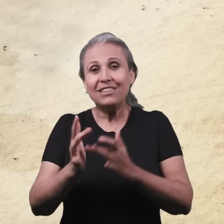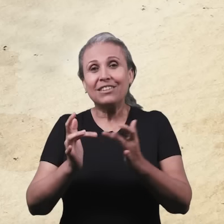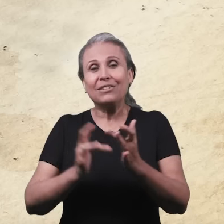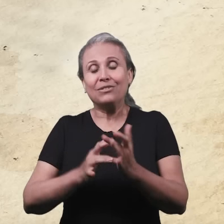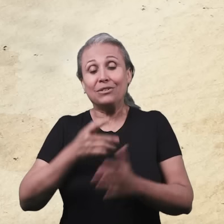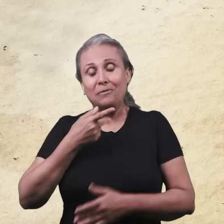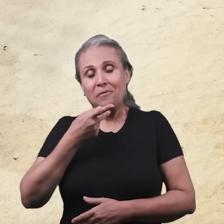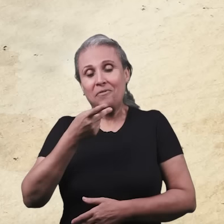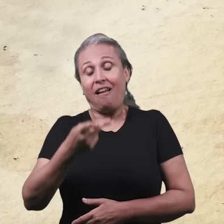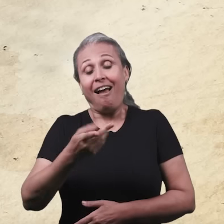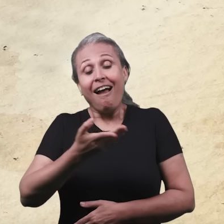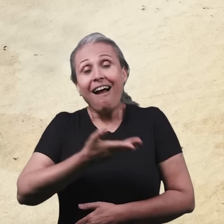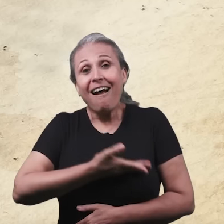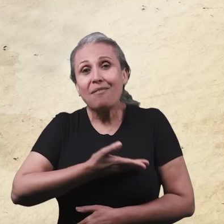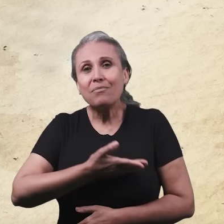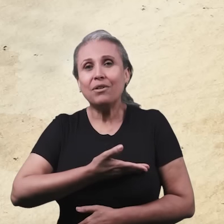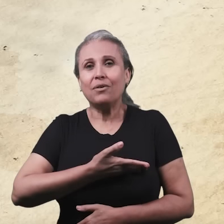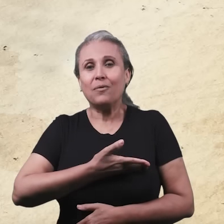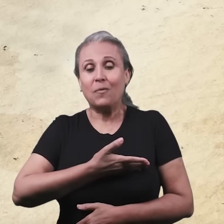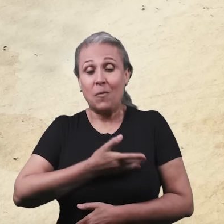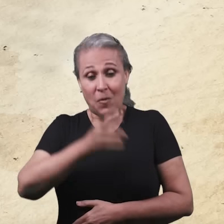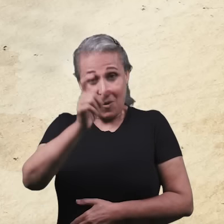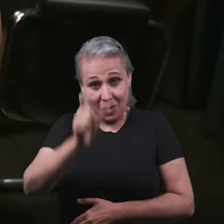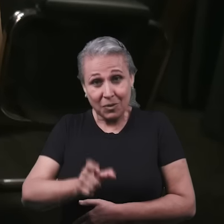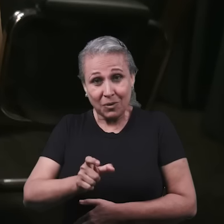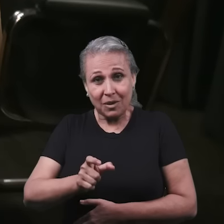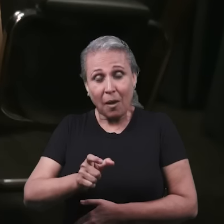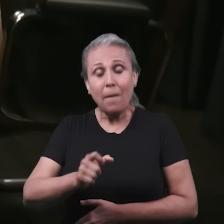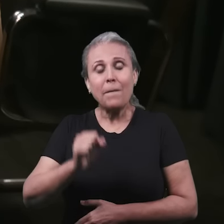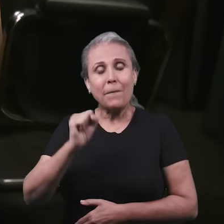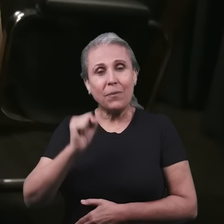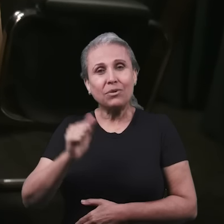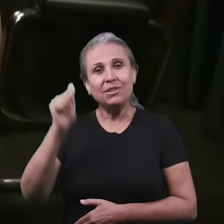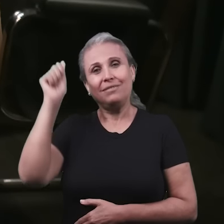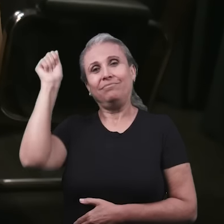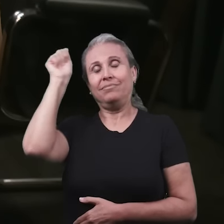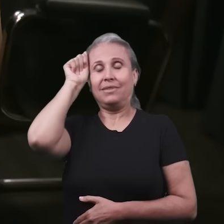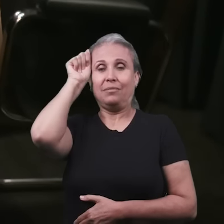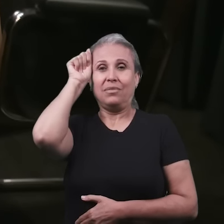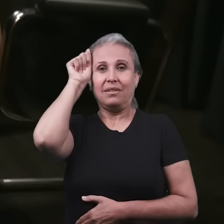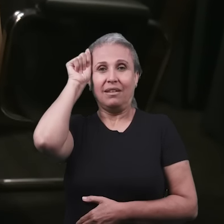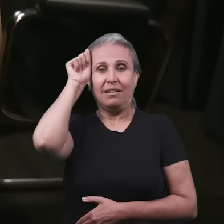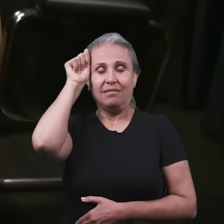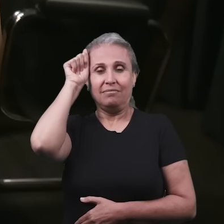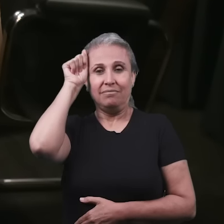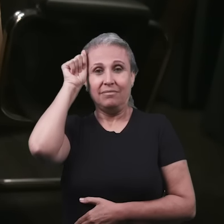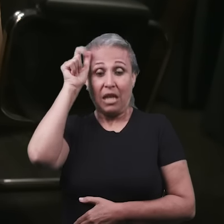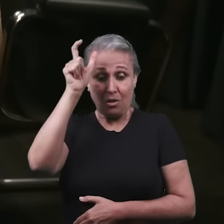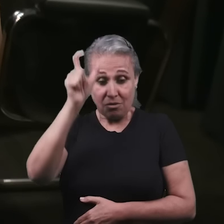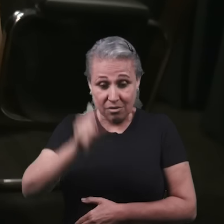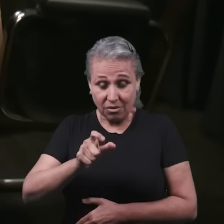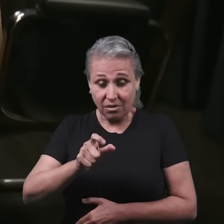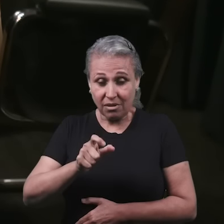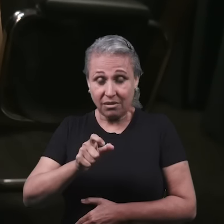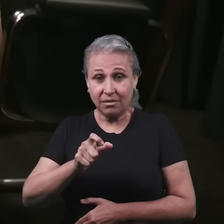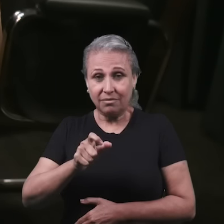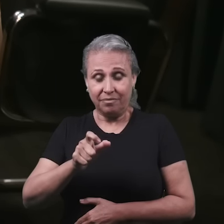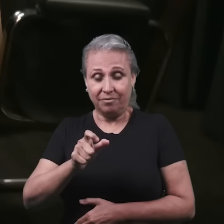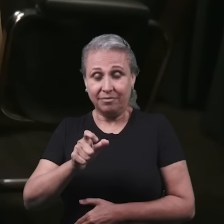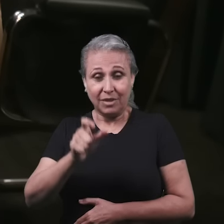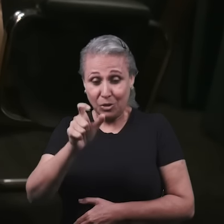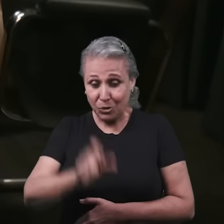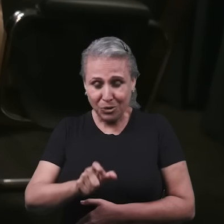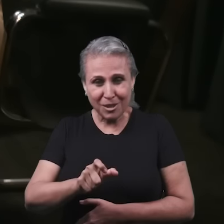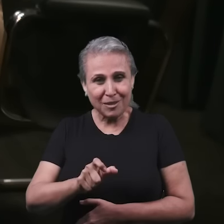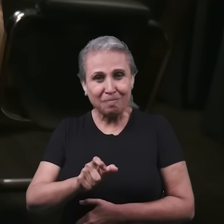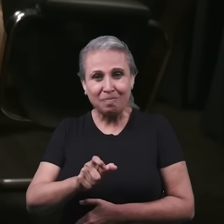para arrependimento, havia espaço para uma nova mentalidade, para uma nova postura. Né? Mas mesmo sabendo que aquilo aconteceria, né?